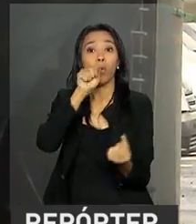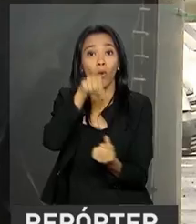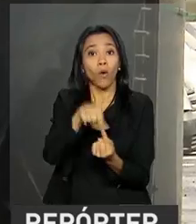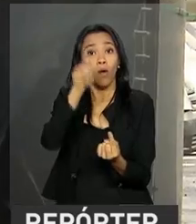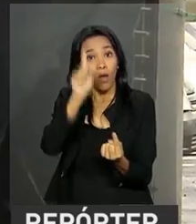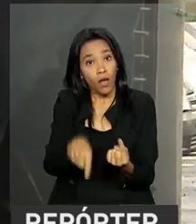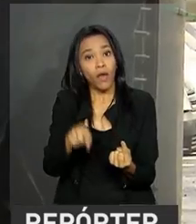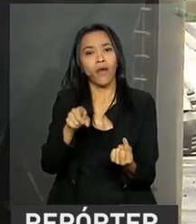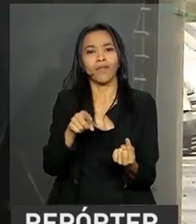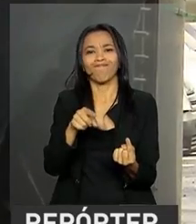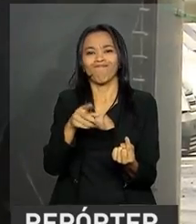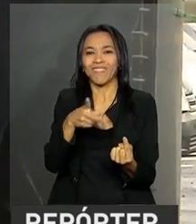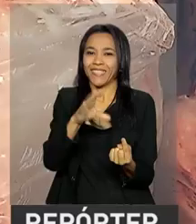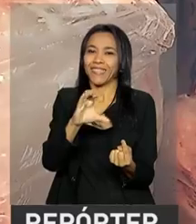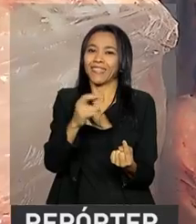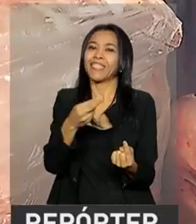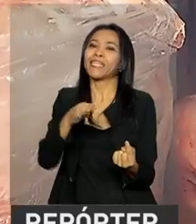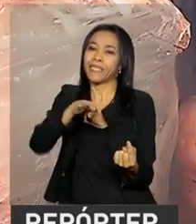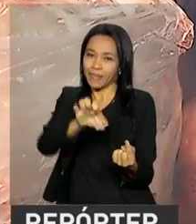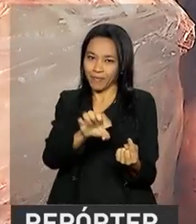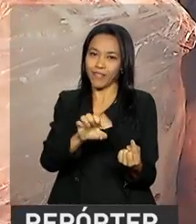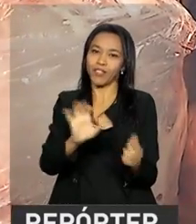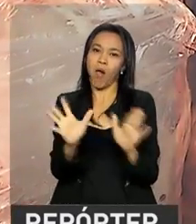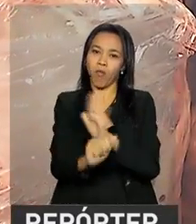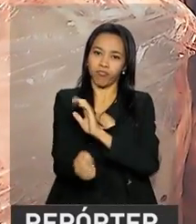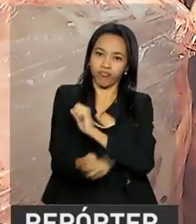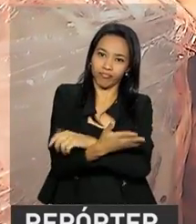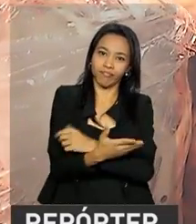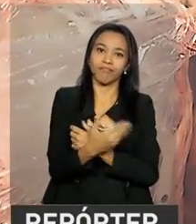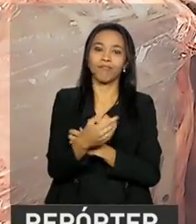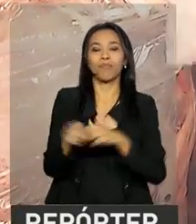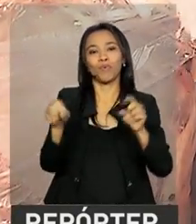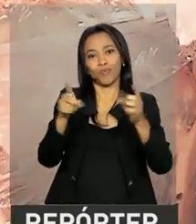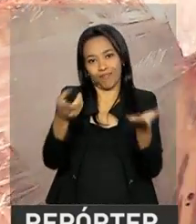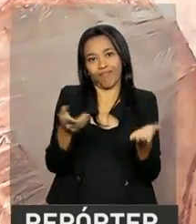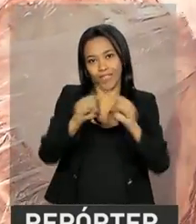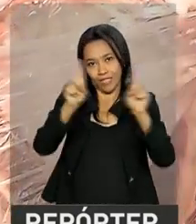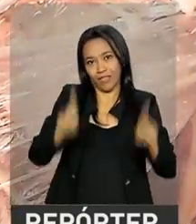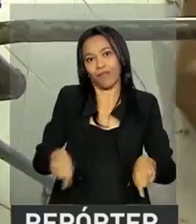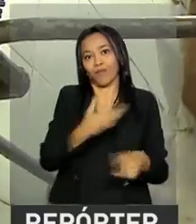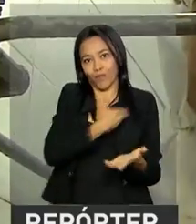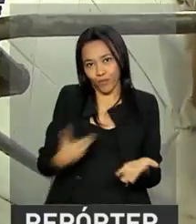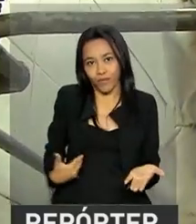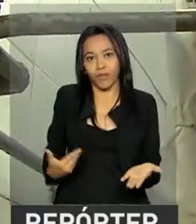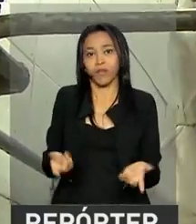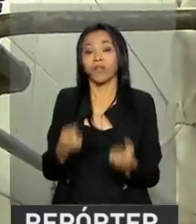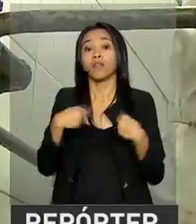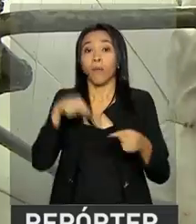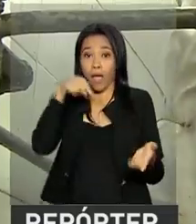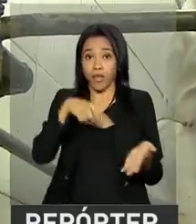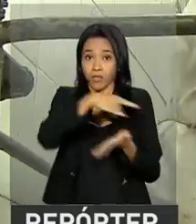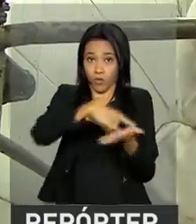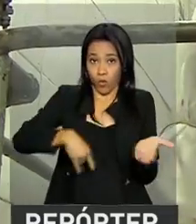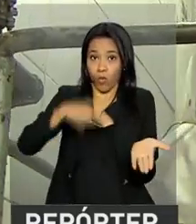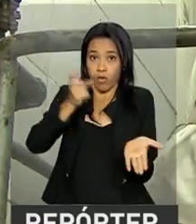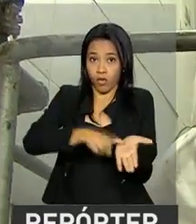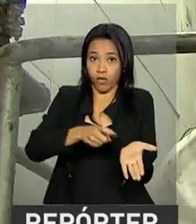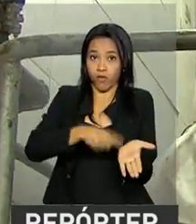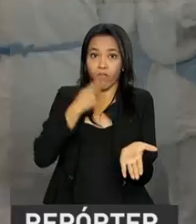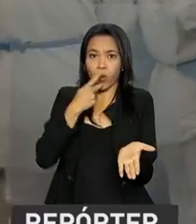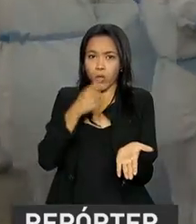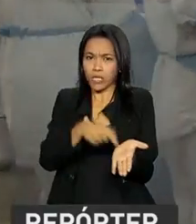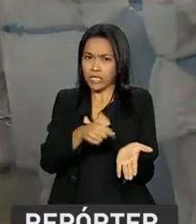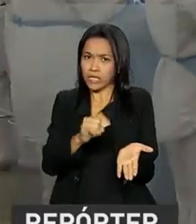a eventual prática de crimes de corrupção por agentes públicos ainda de acordo com a nota desvios na